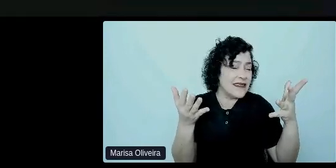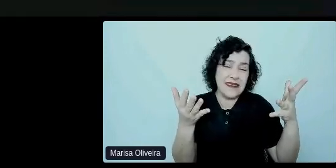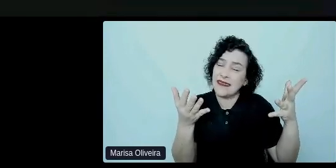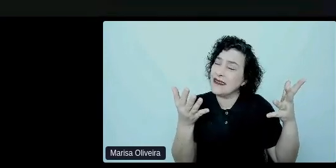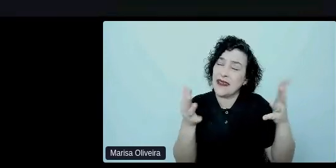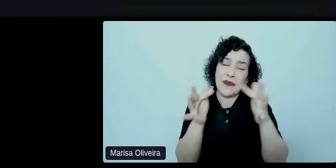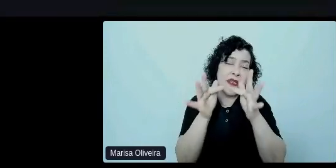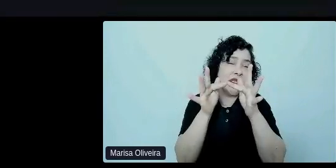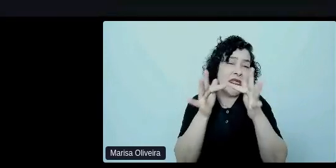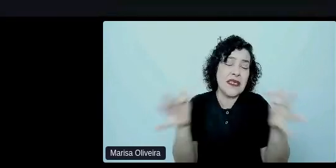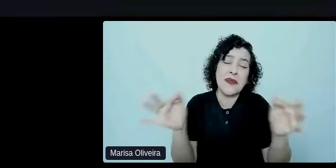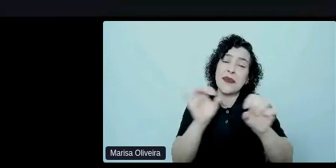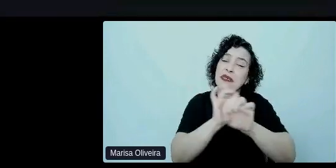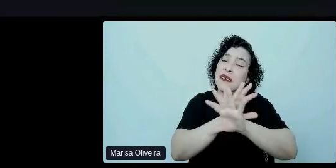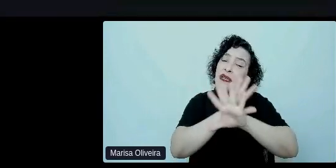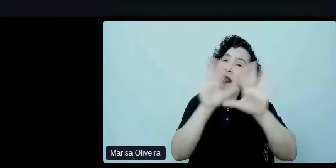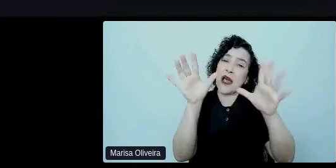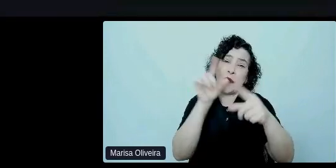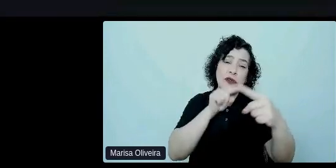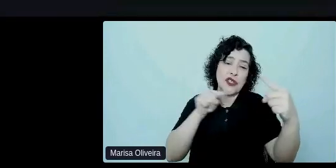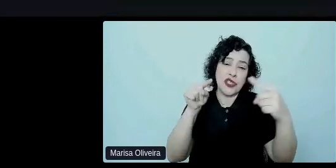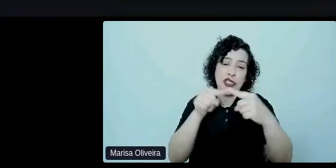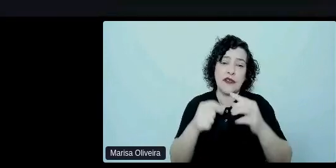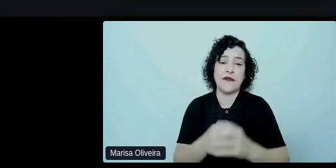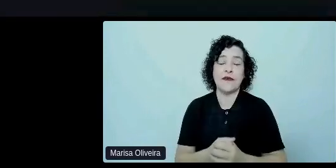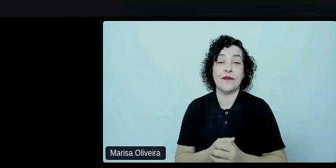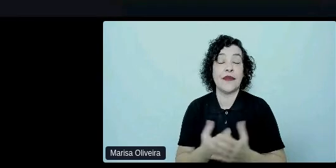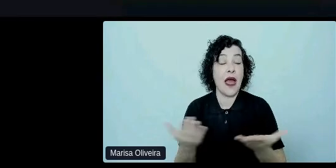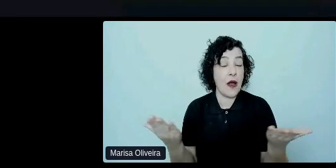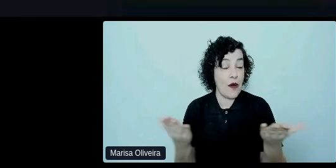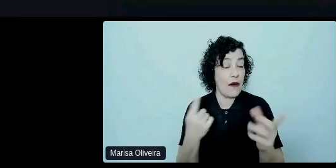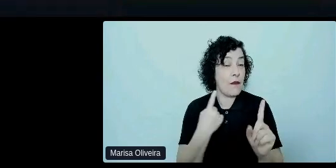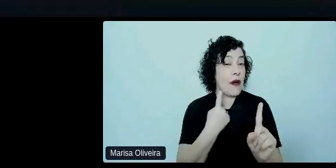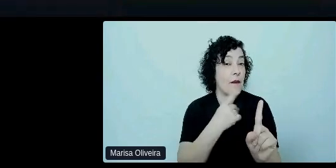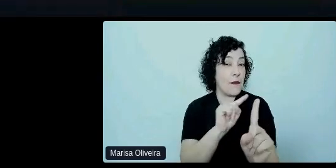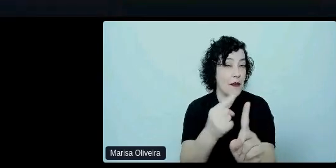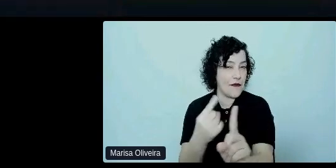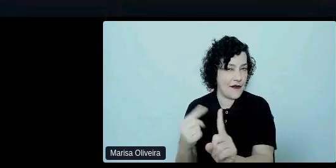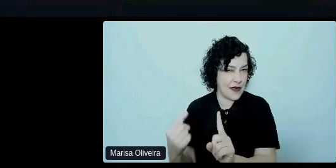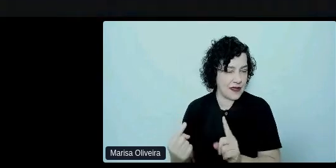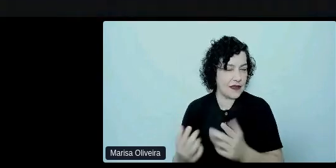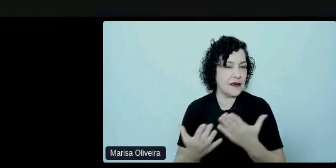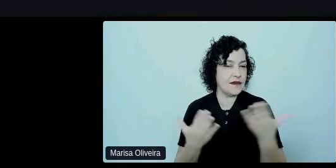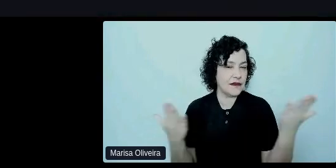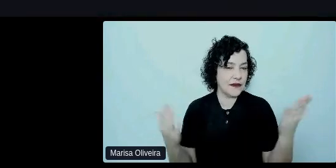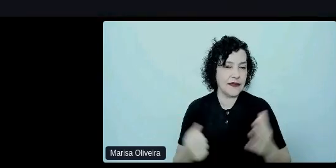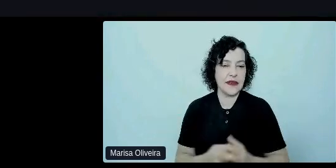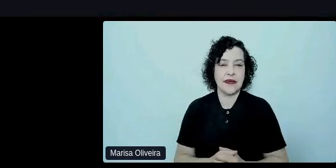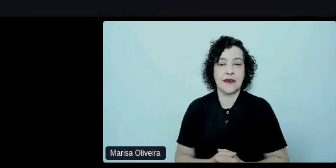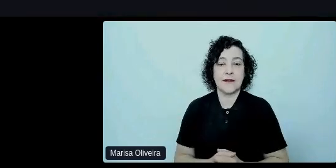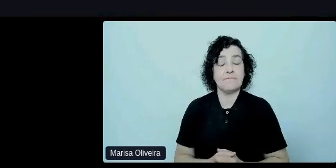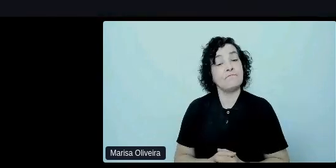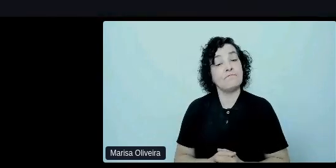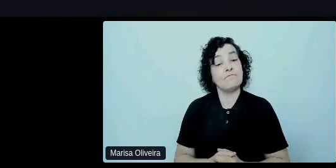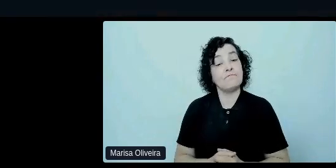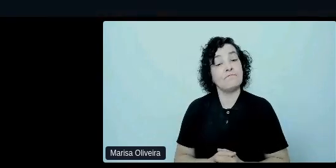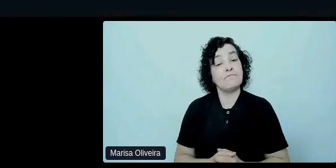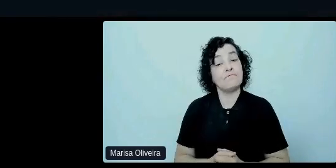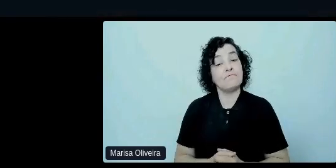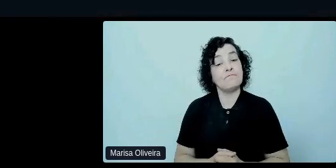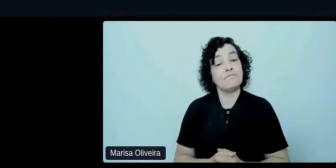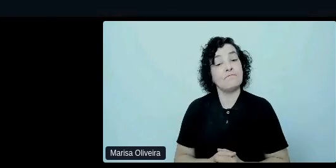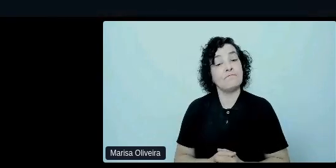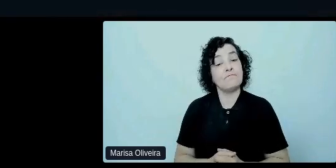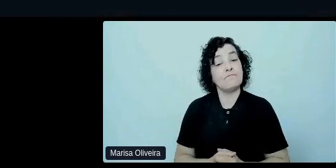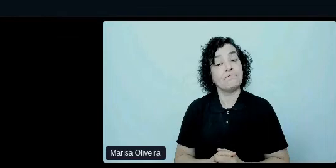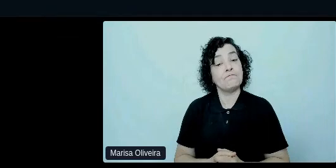E aí, eu queria trazer uma provocação aqui, que é e se aumentássemos ainda